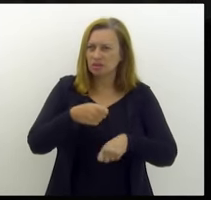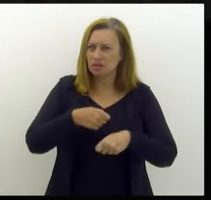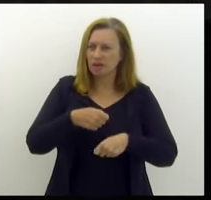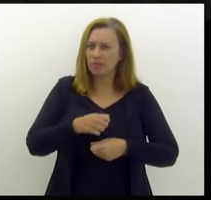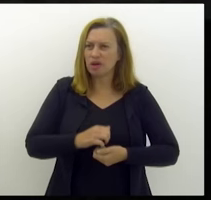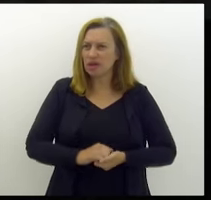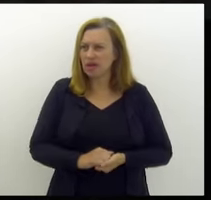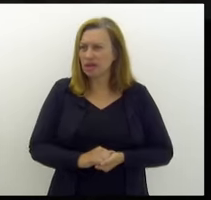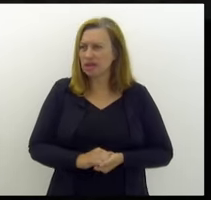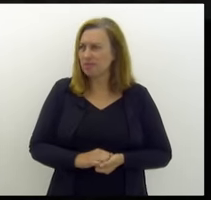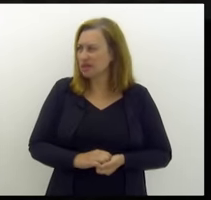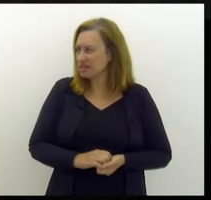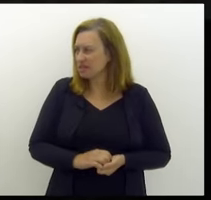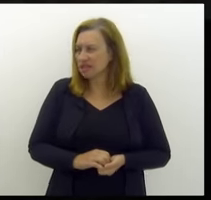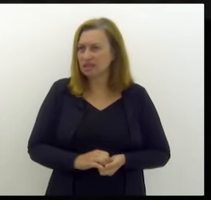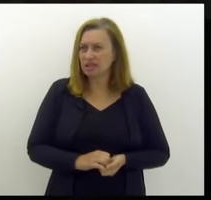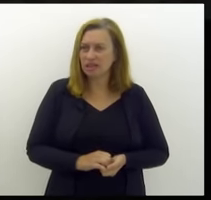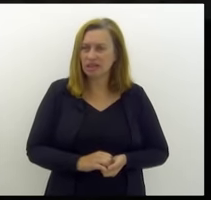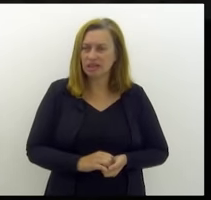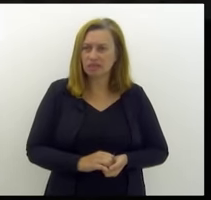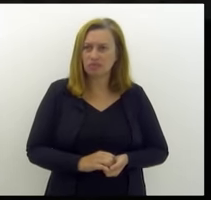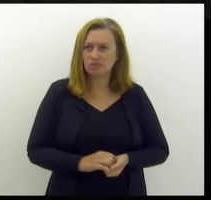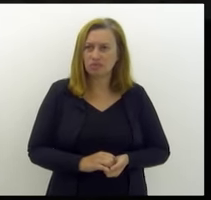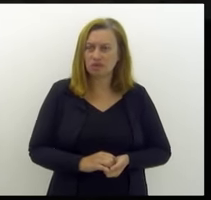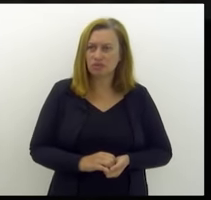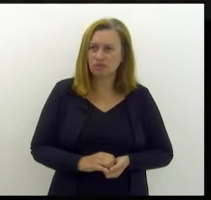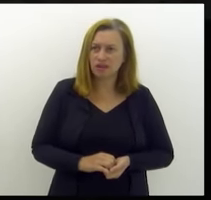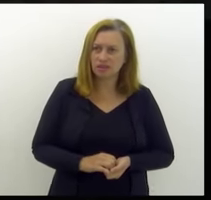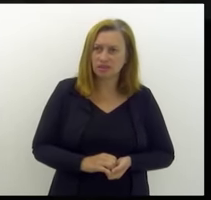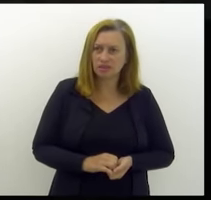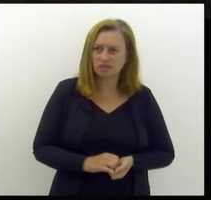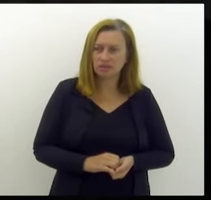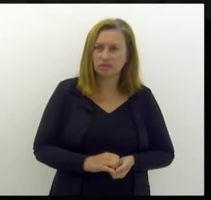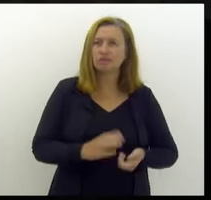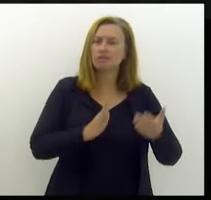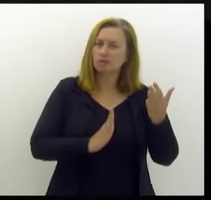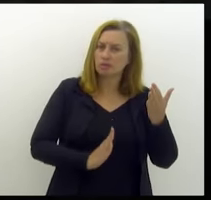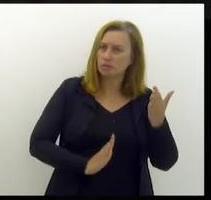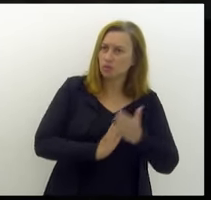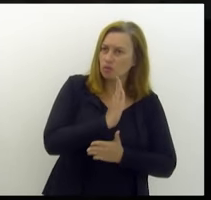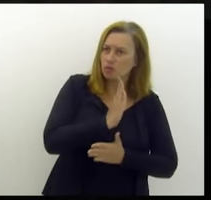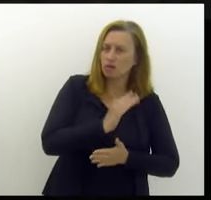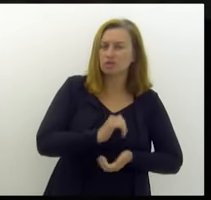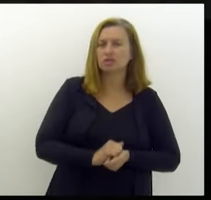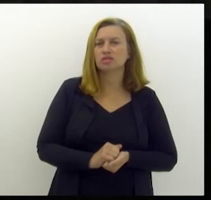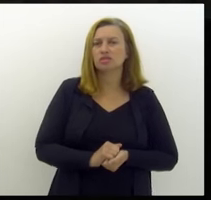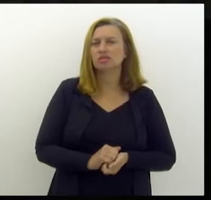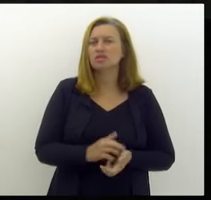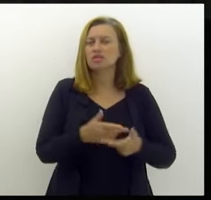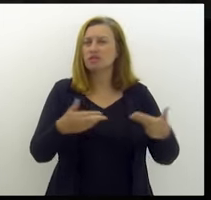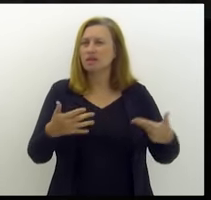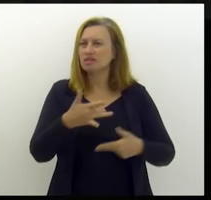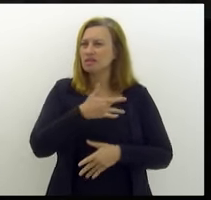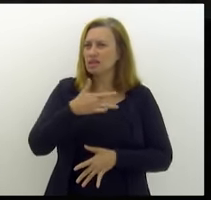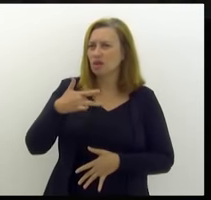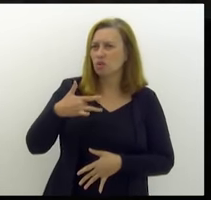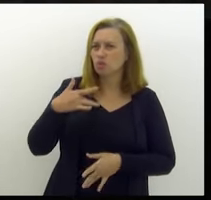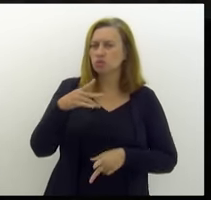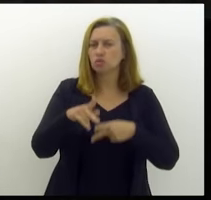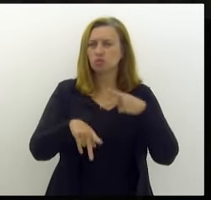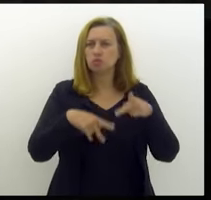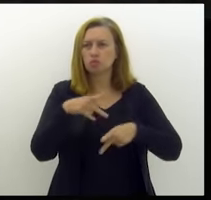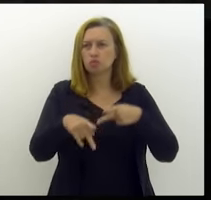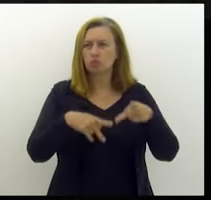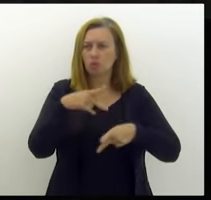e por Óbvio um projeto como esses aprovado vai trazer muita saúde para população